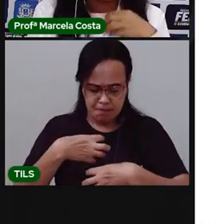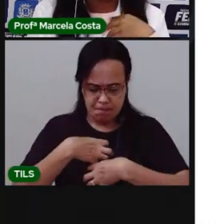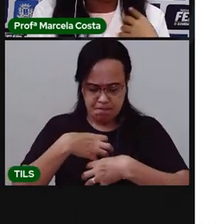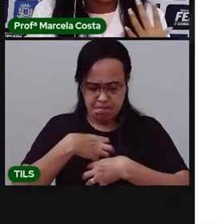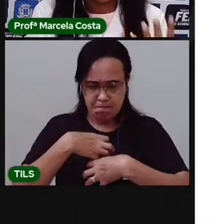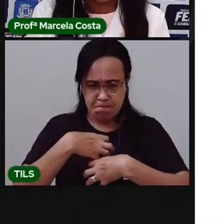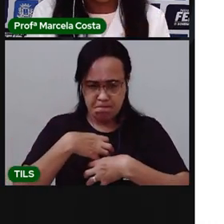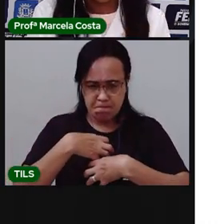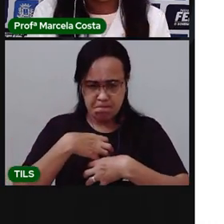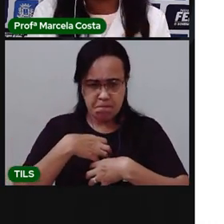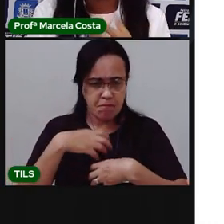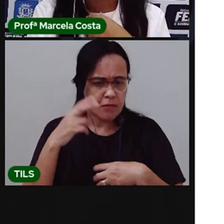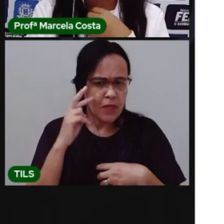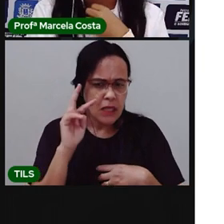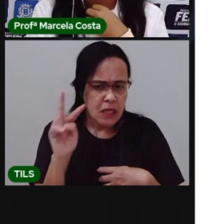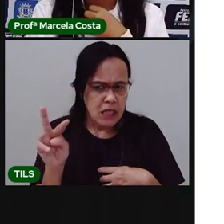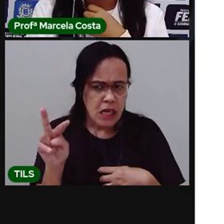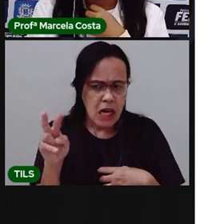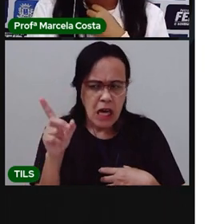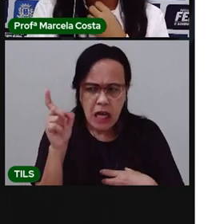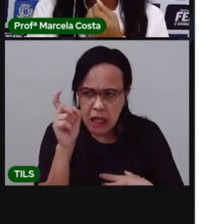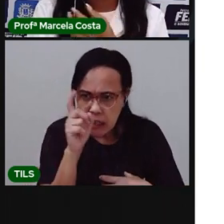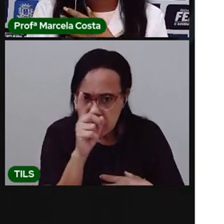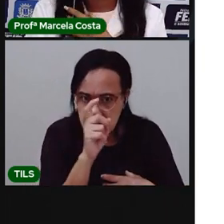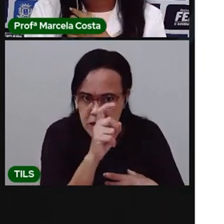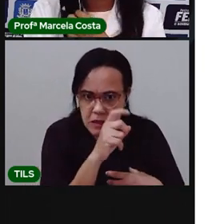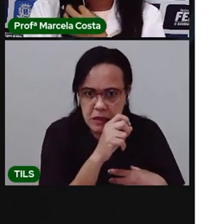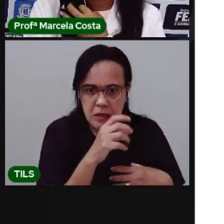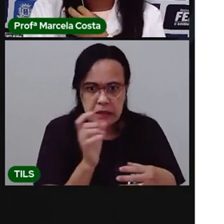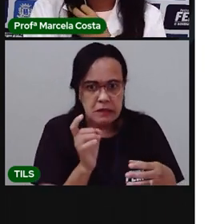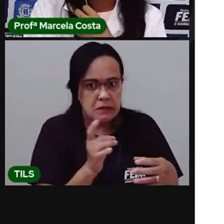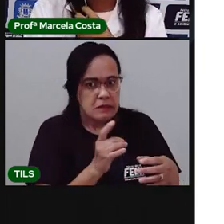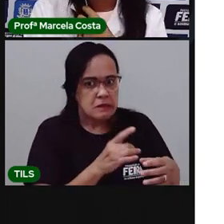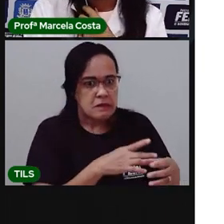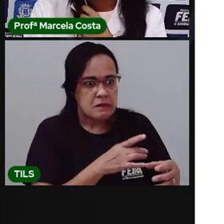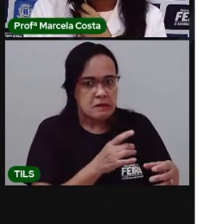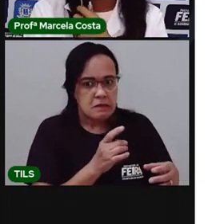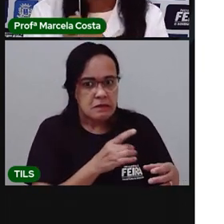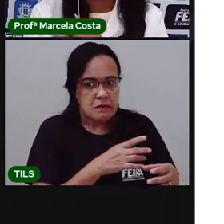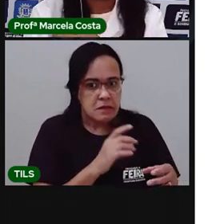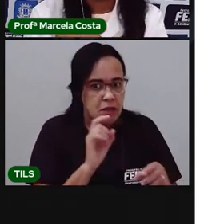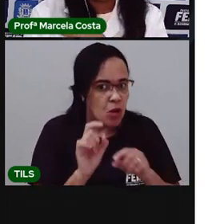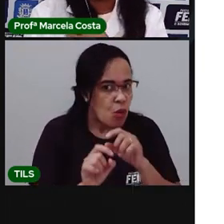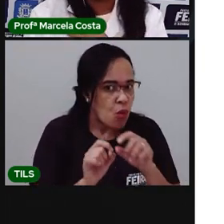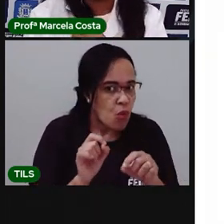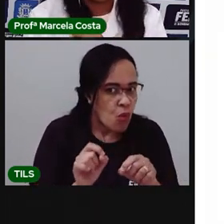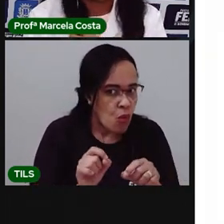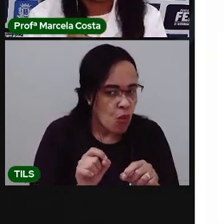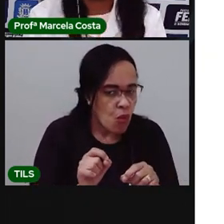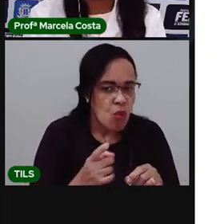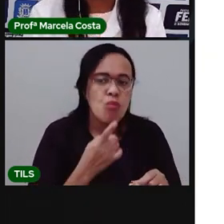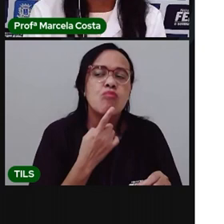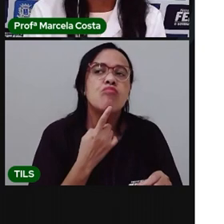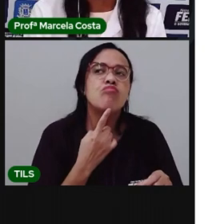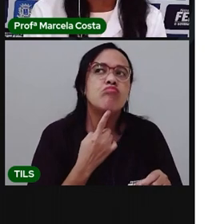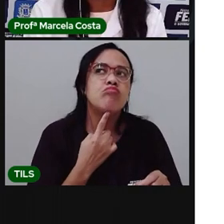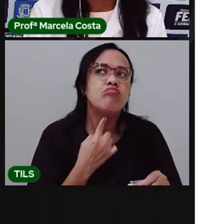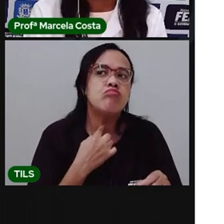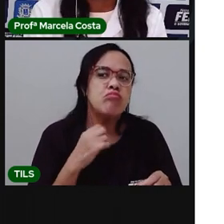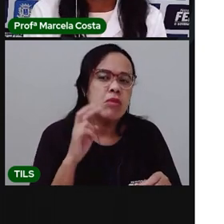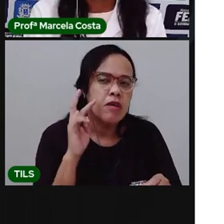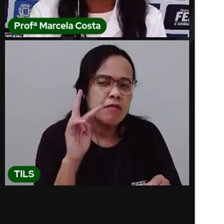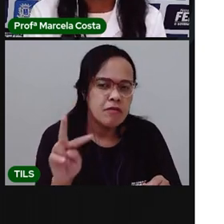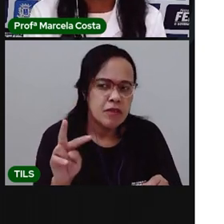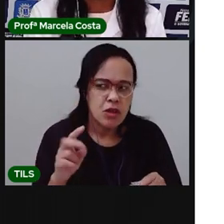Observando Maria, vendo que ela estava em dificuldades, será que ela sentiu o quê? Ela sentiu vontade de ajudar Maria?